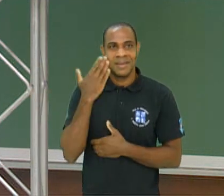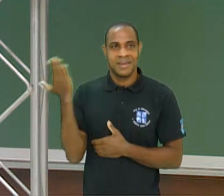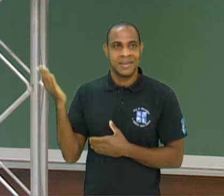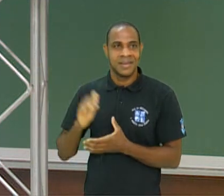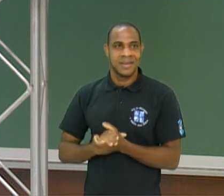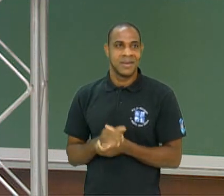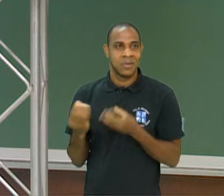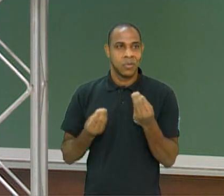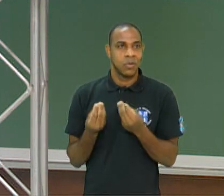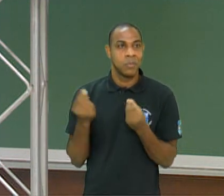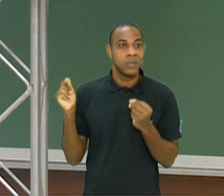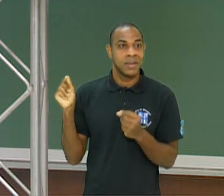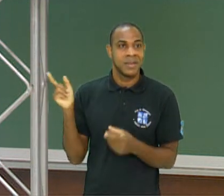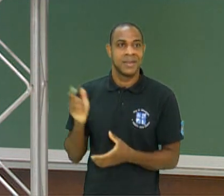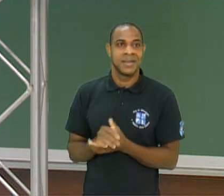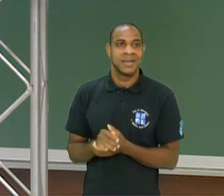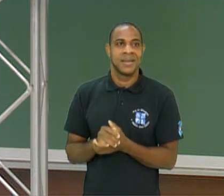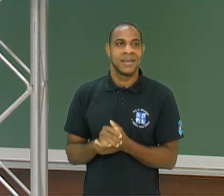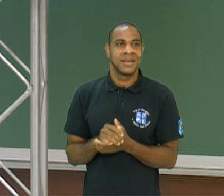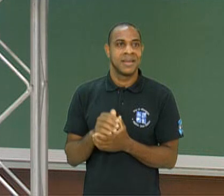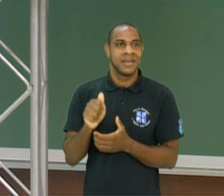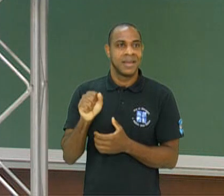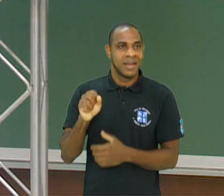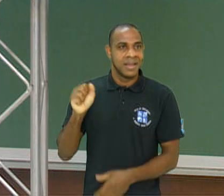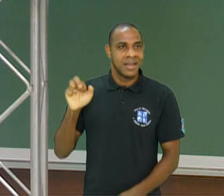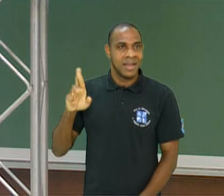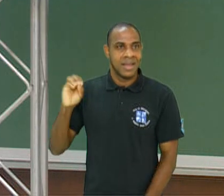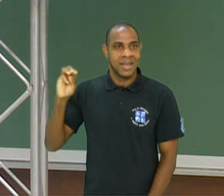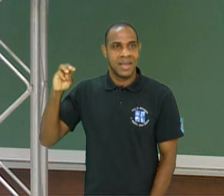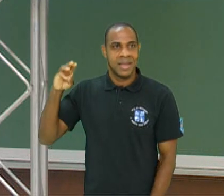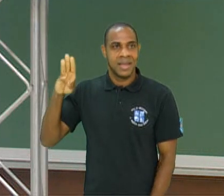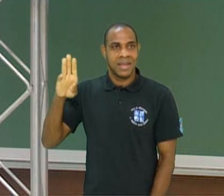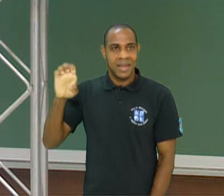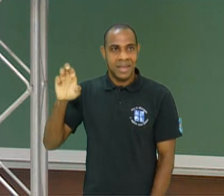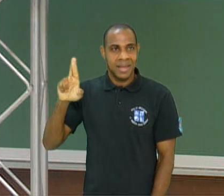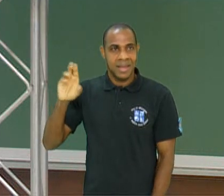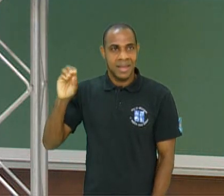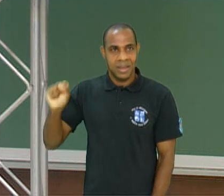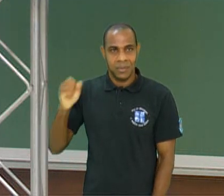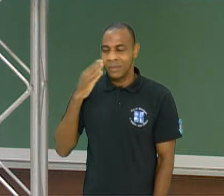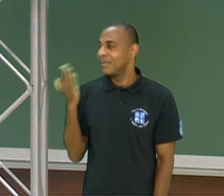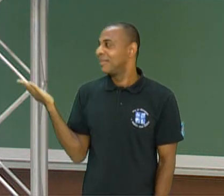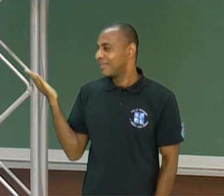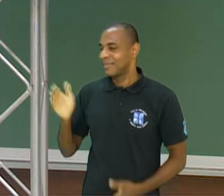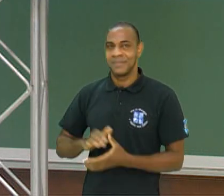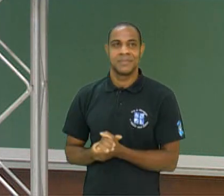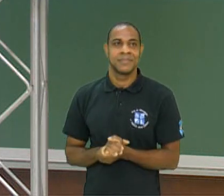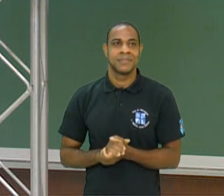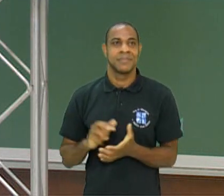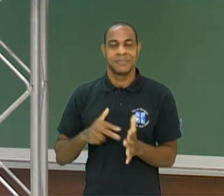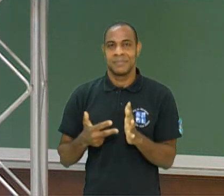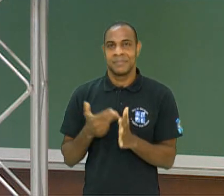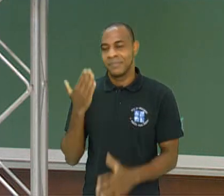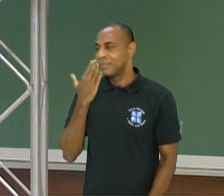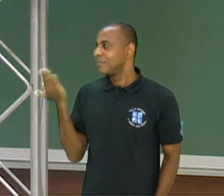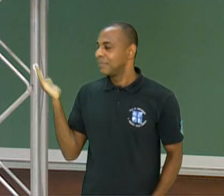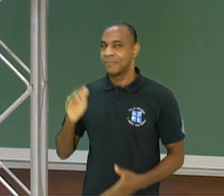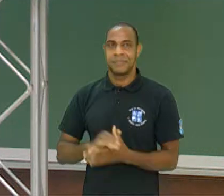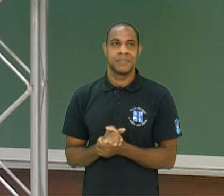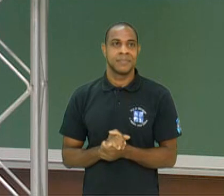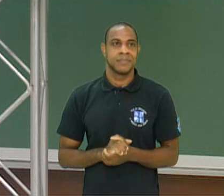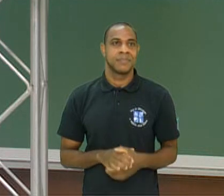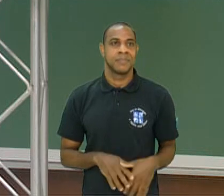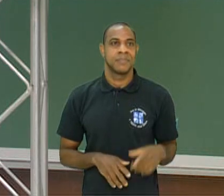conhecido. Number 2. What does asexually mean? Qual seria o significado das duas alternativas